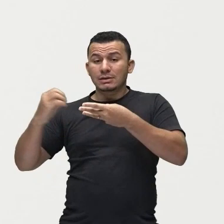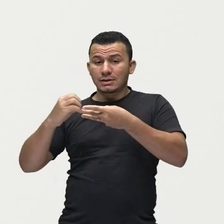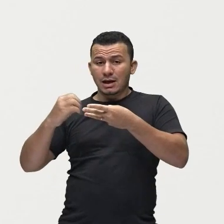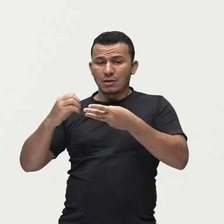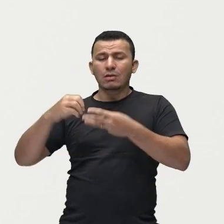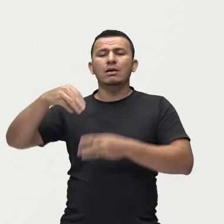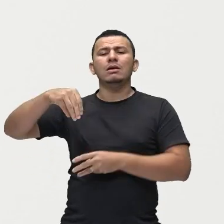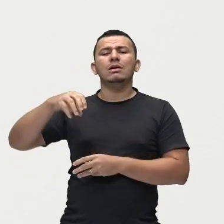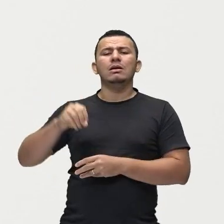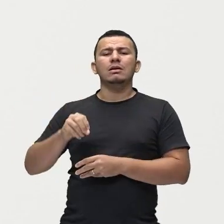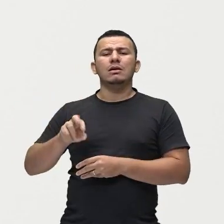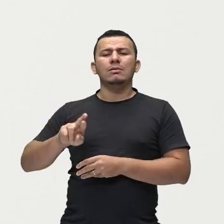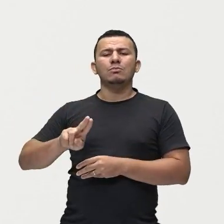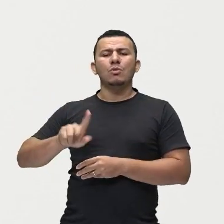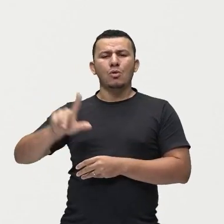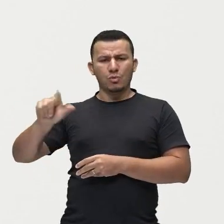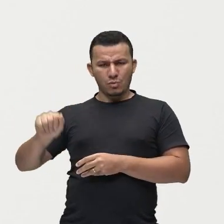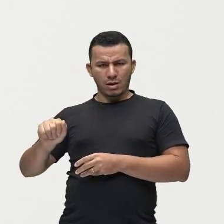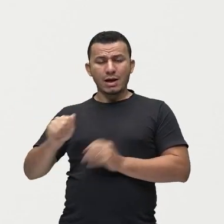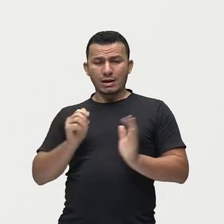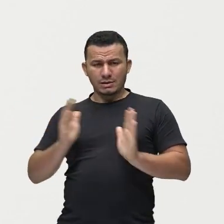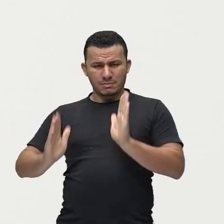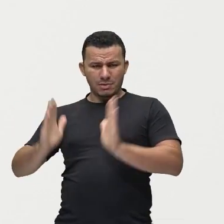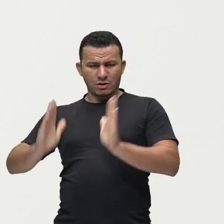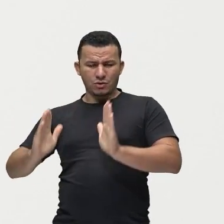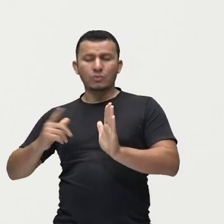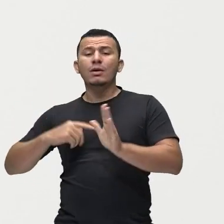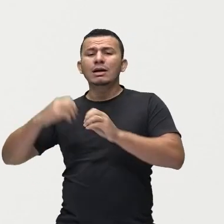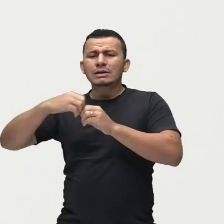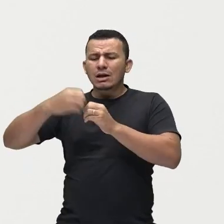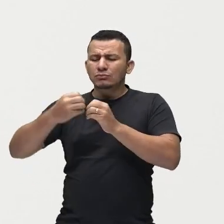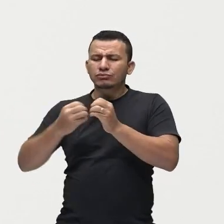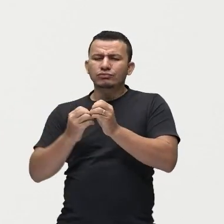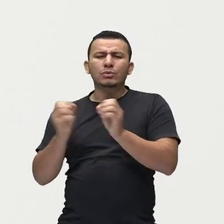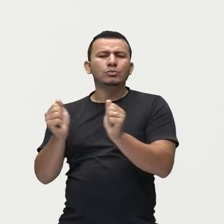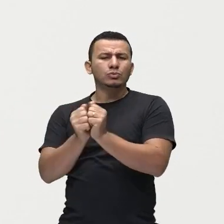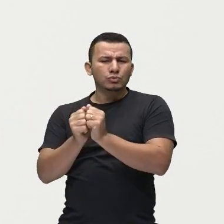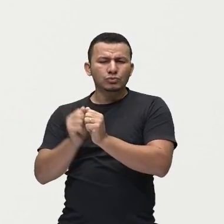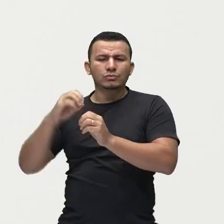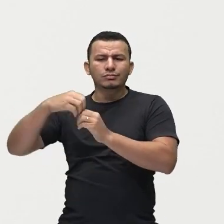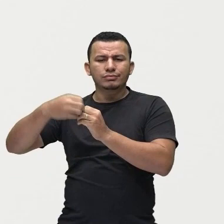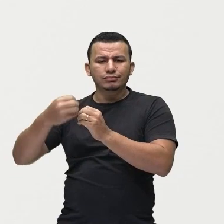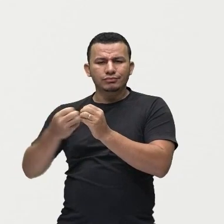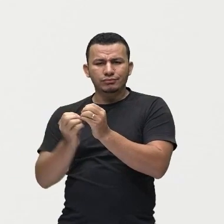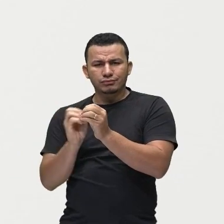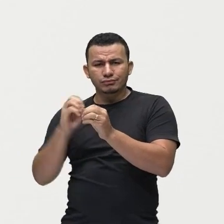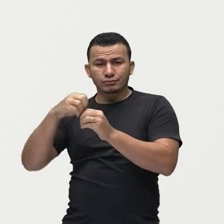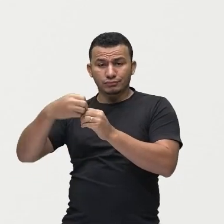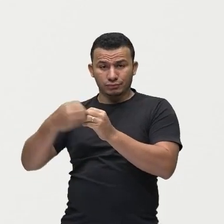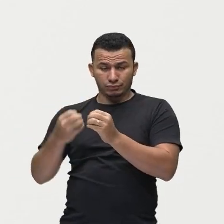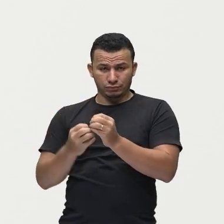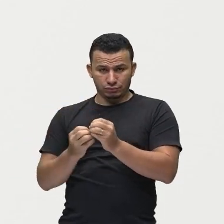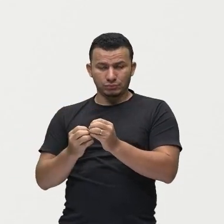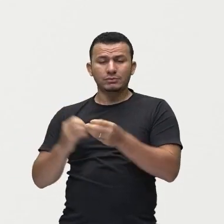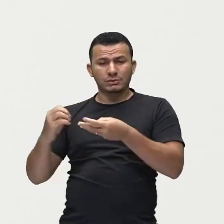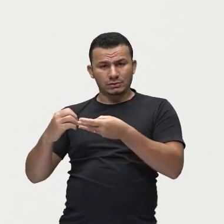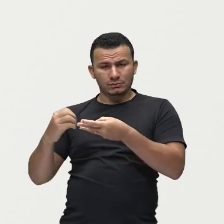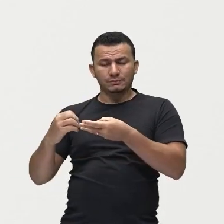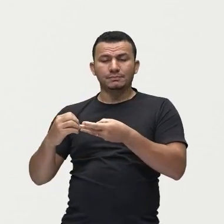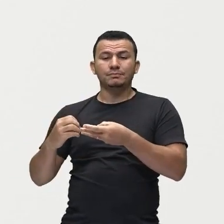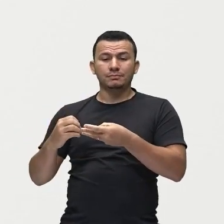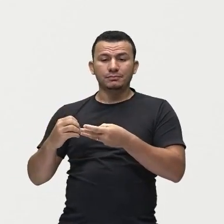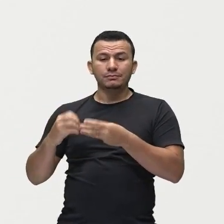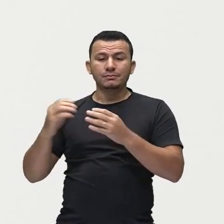as células, elas estão juntinhas aqui no centro, tá? E agora,